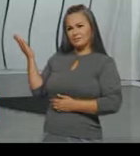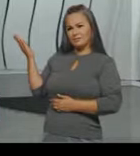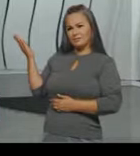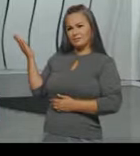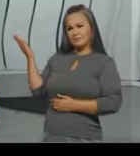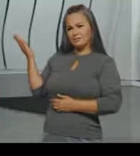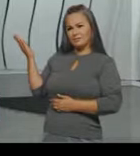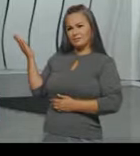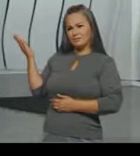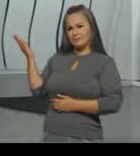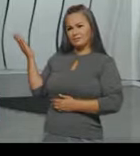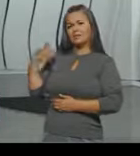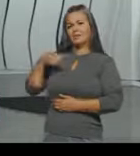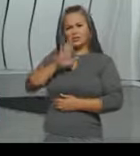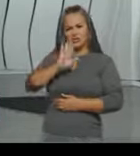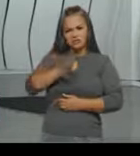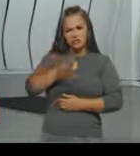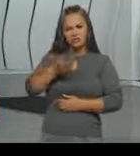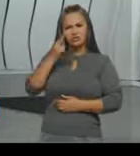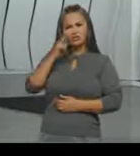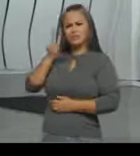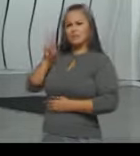O pessoal usa dessa forma aqui, ó.